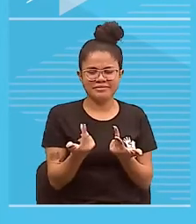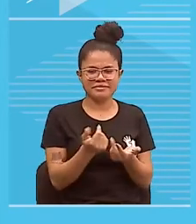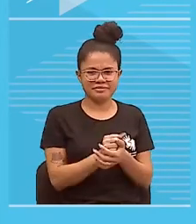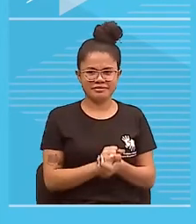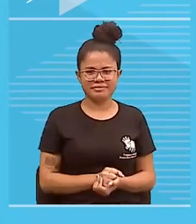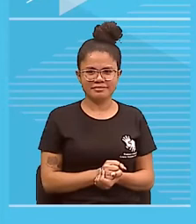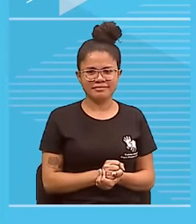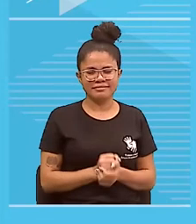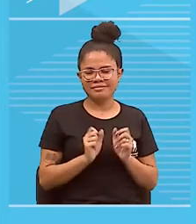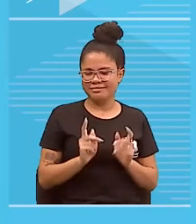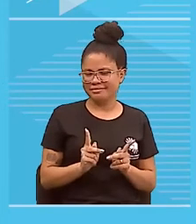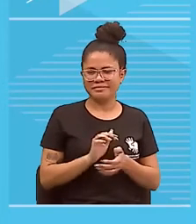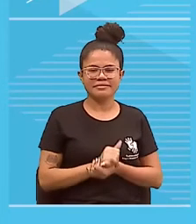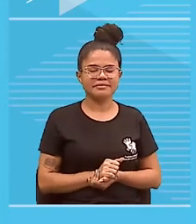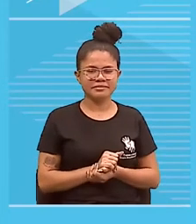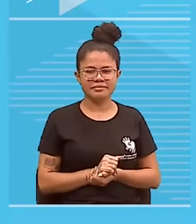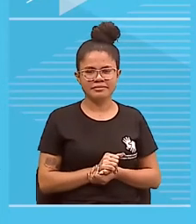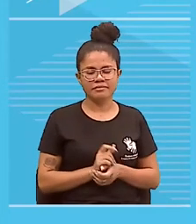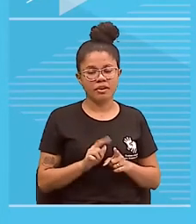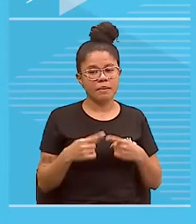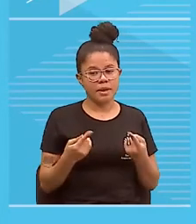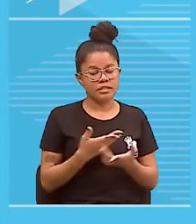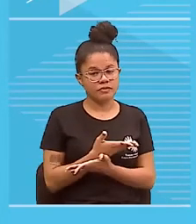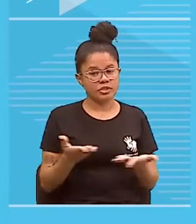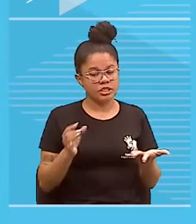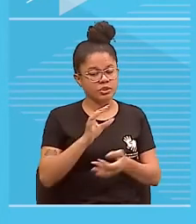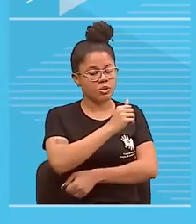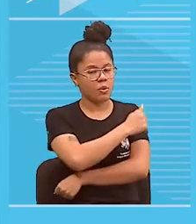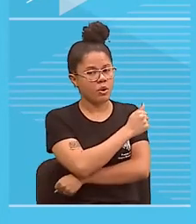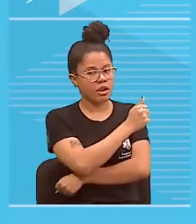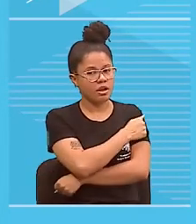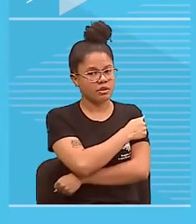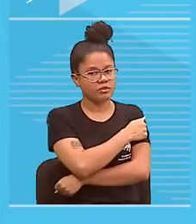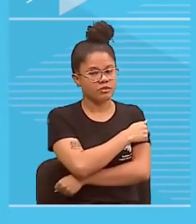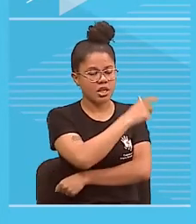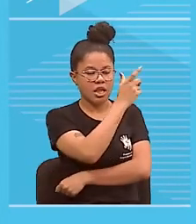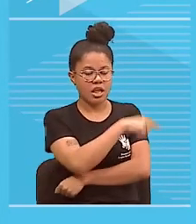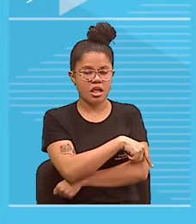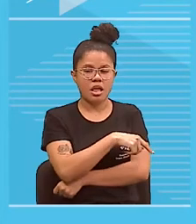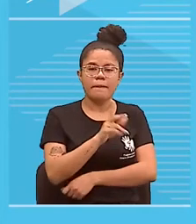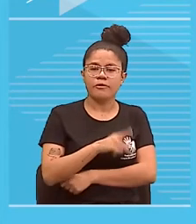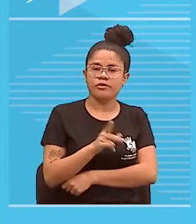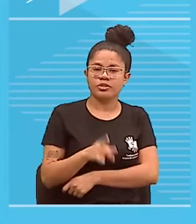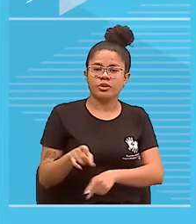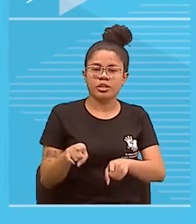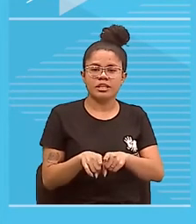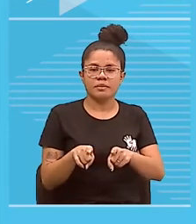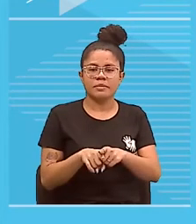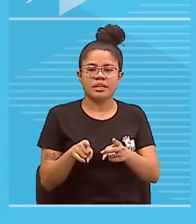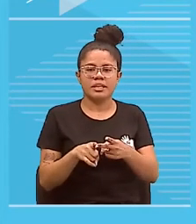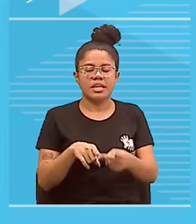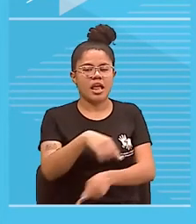maioria faz isso gente não por favor mas vocês são só aluno Só eu Sou aluna e professora fazer igual meus pais de